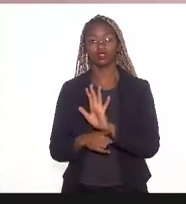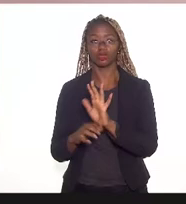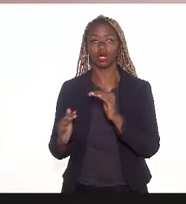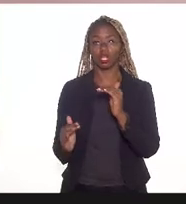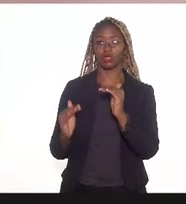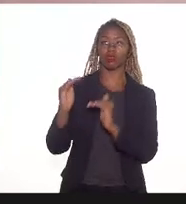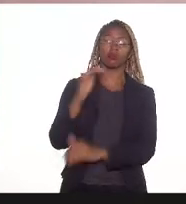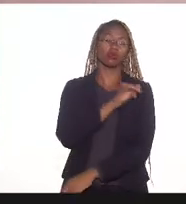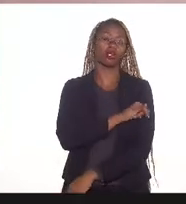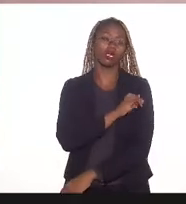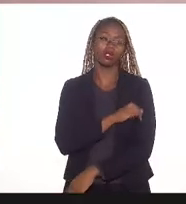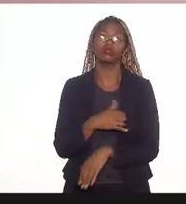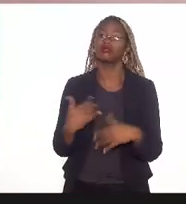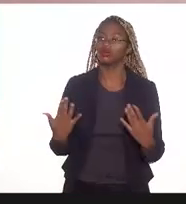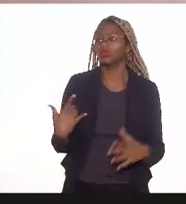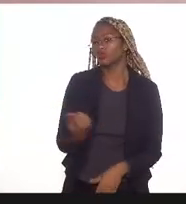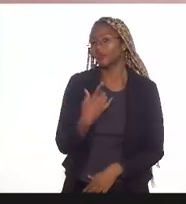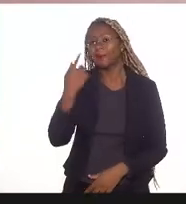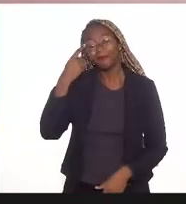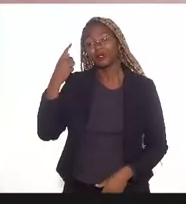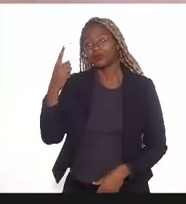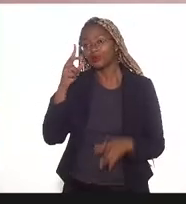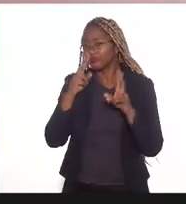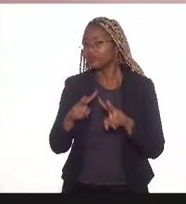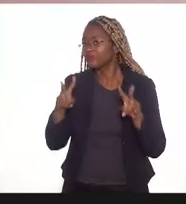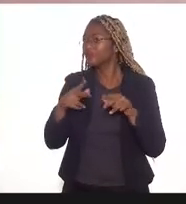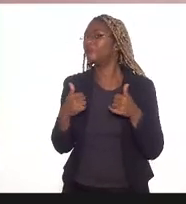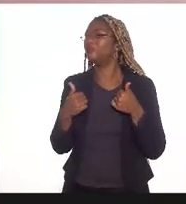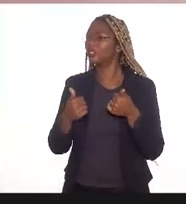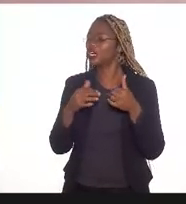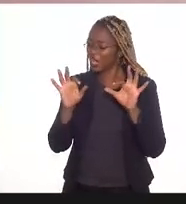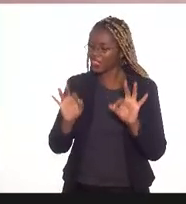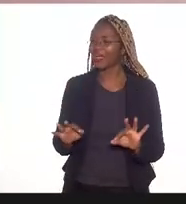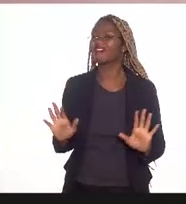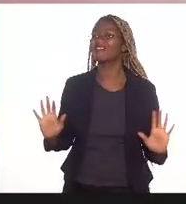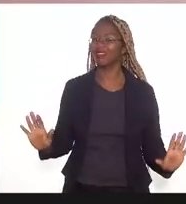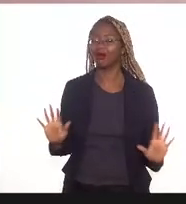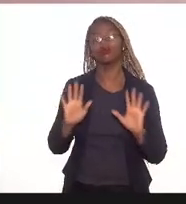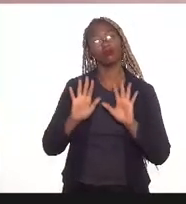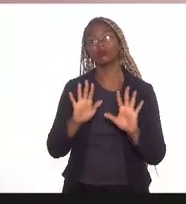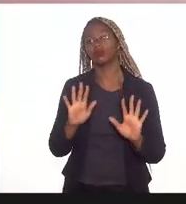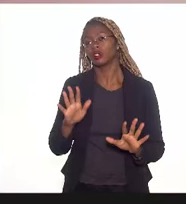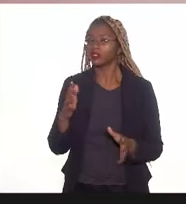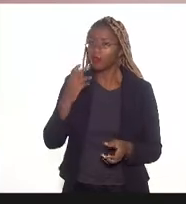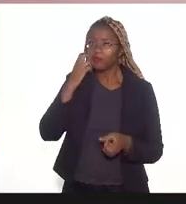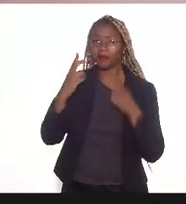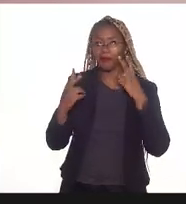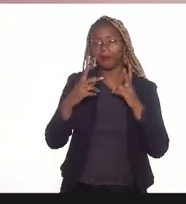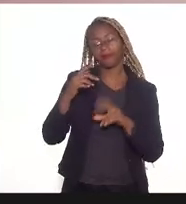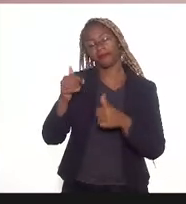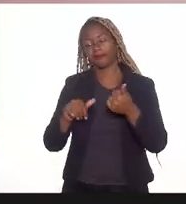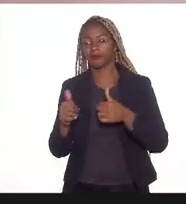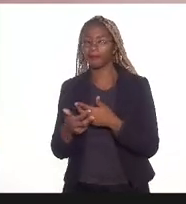Então, a gente está bastante otimista que vai dar certo. E o volume, a gente ainda está revendo algumas coisas, mas para o